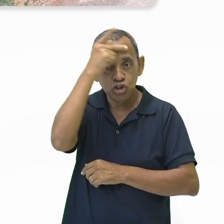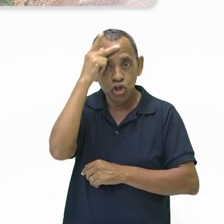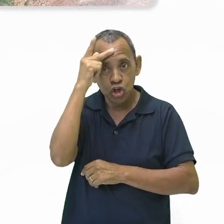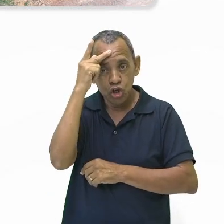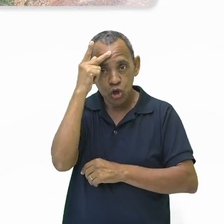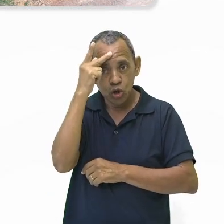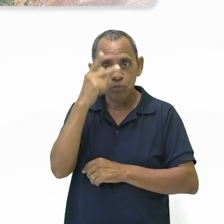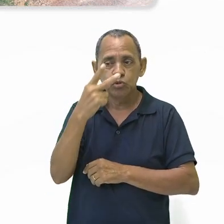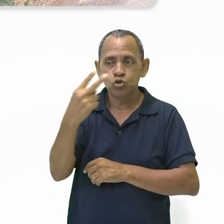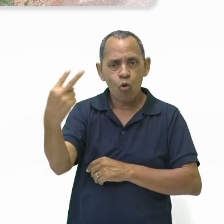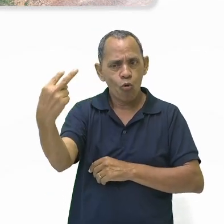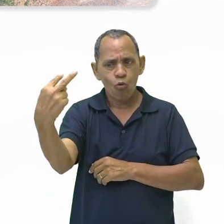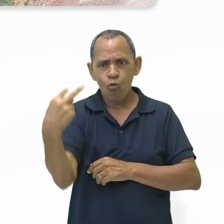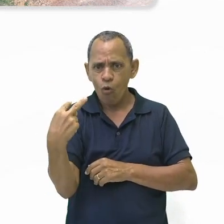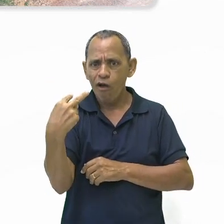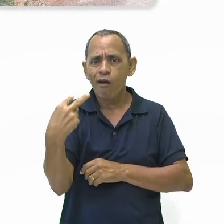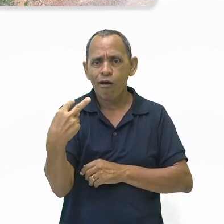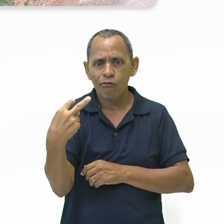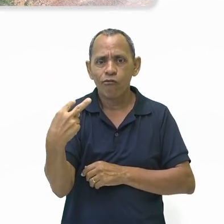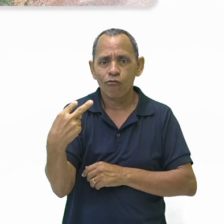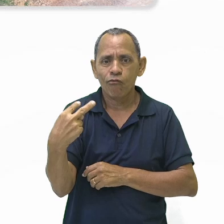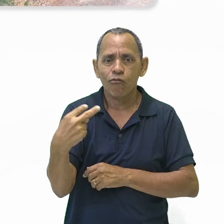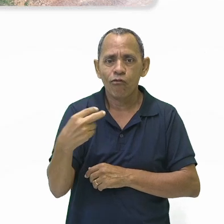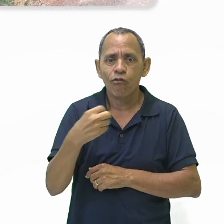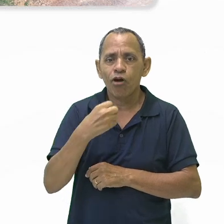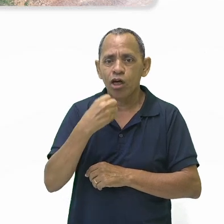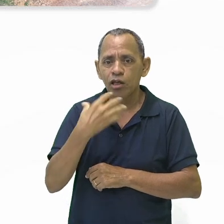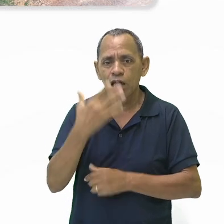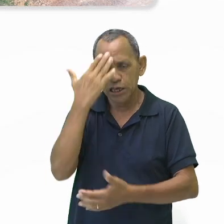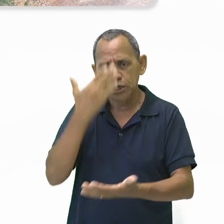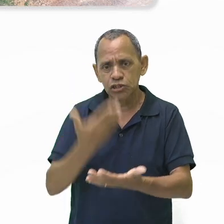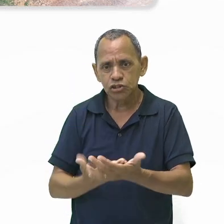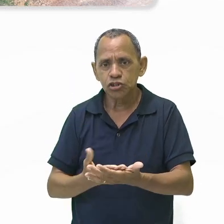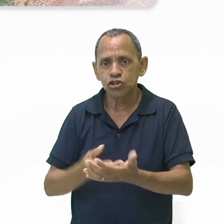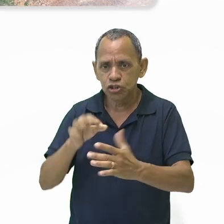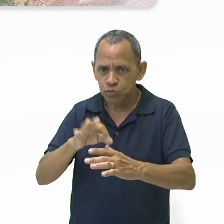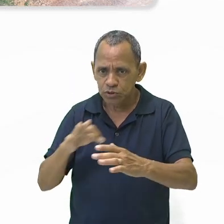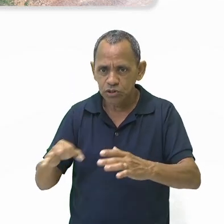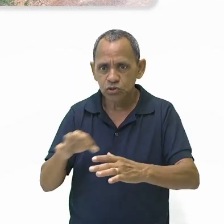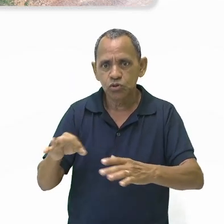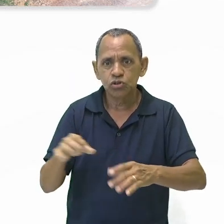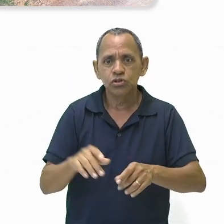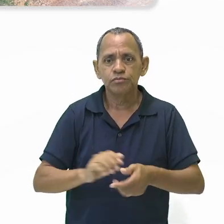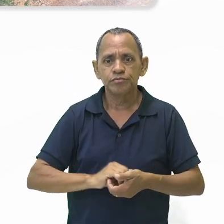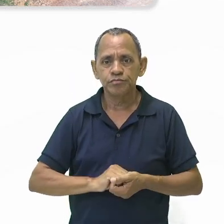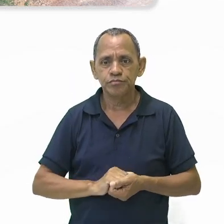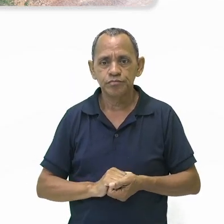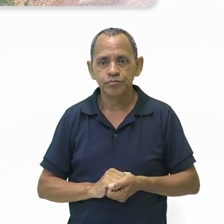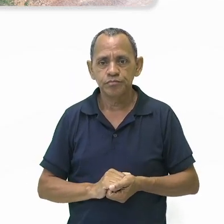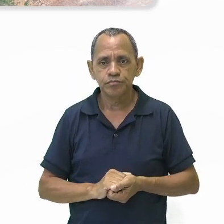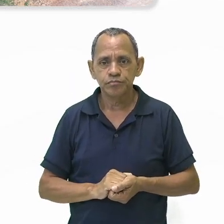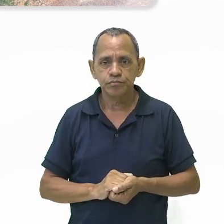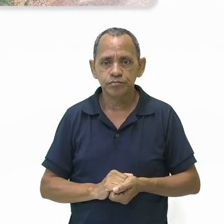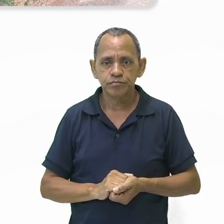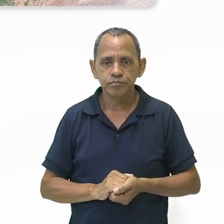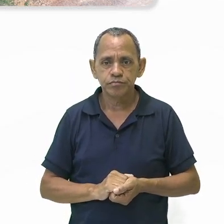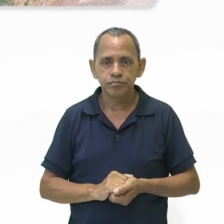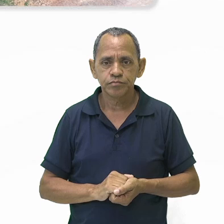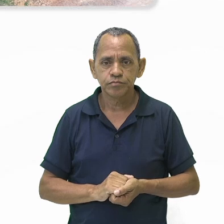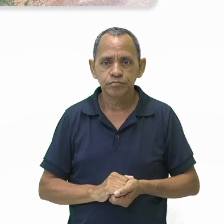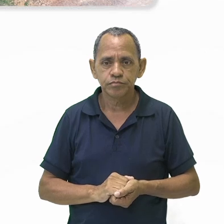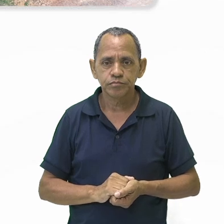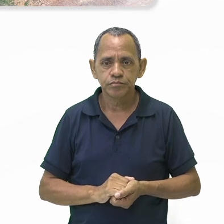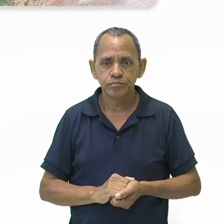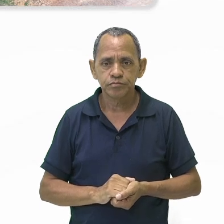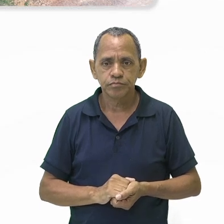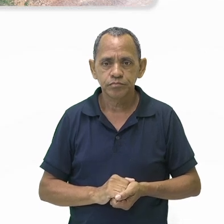fora também, né? Coisas como a soja, o milho, o algodão, o café, a carne, né, de